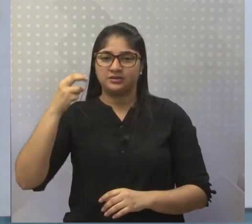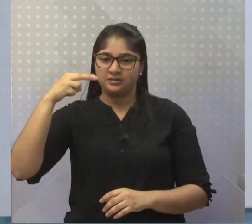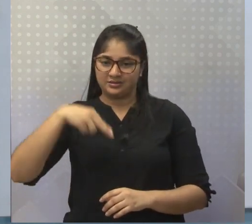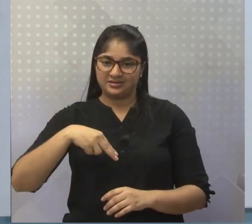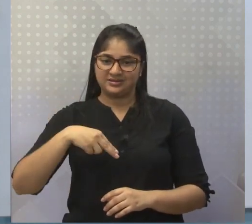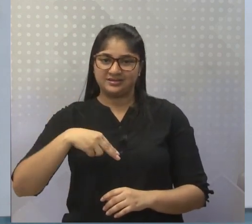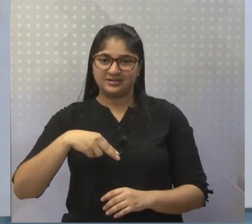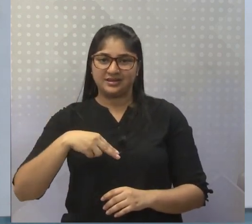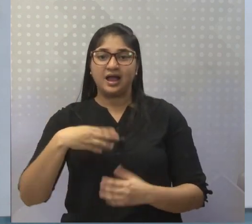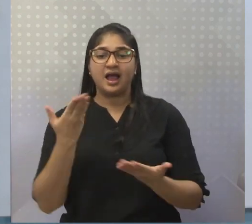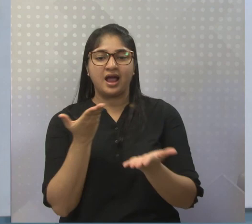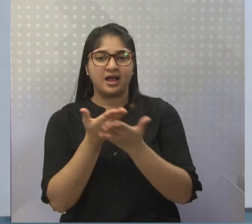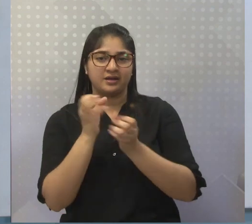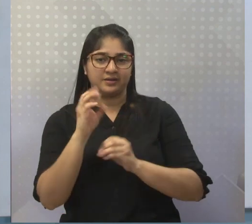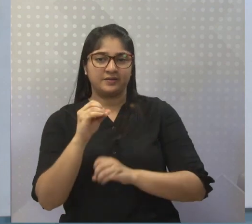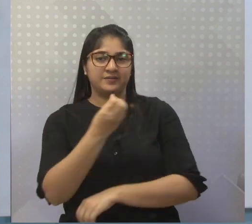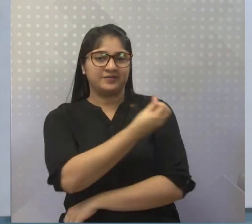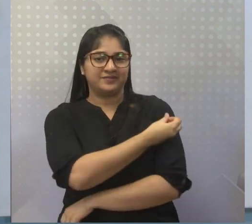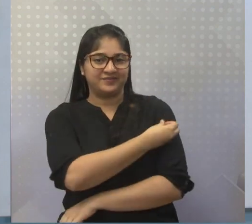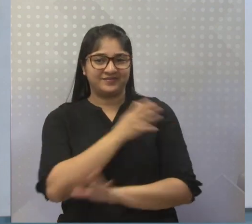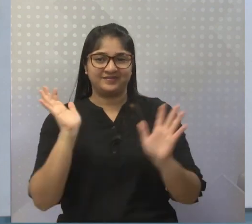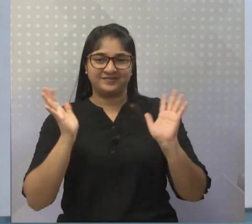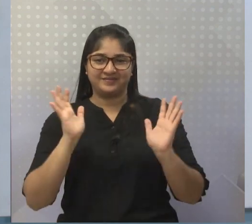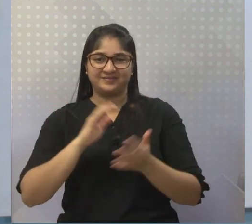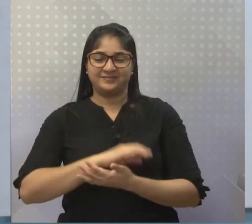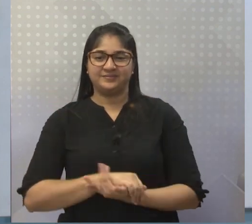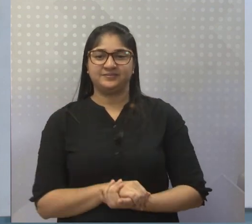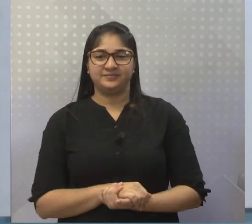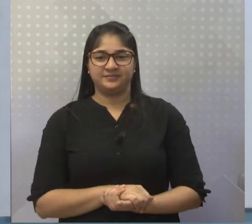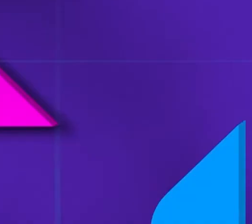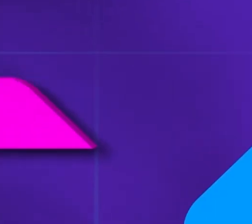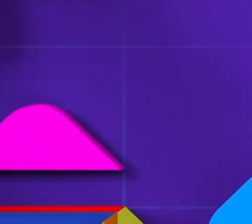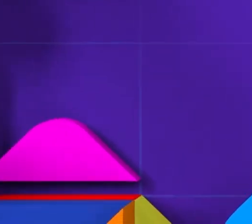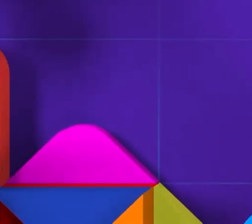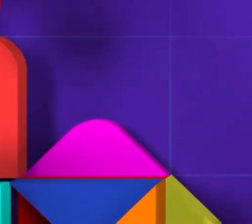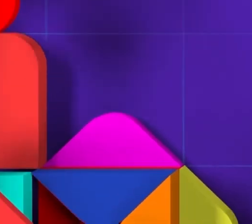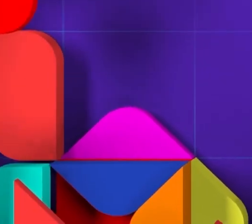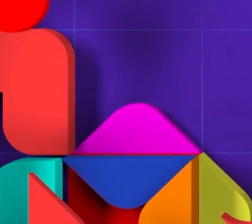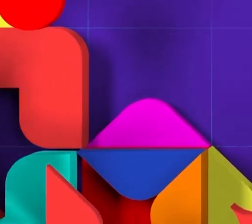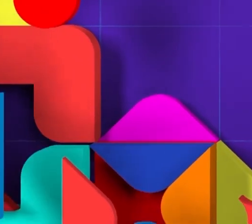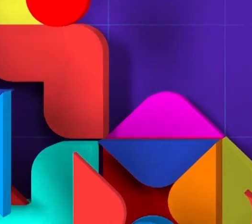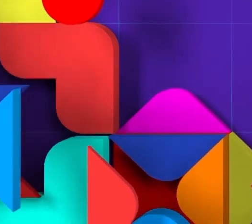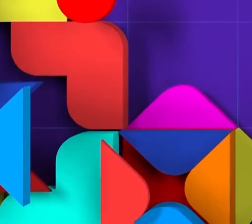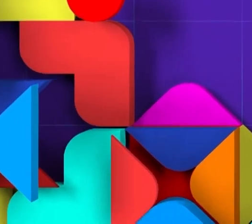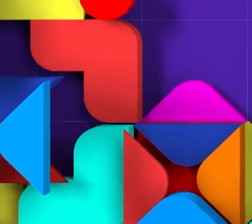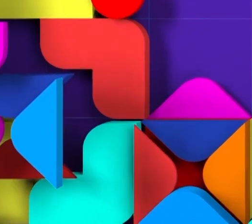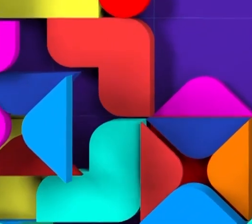e foi aula para o 6º ano valeu e